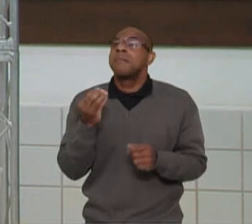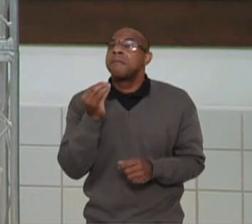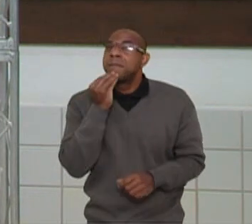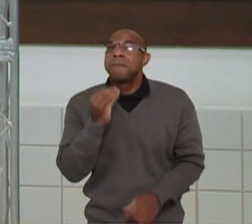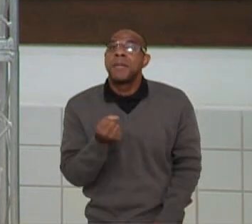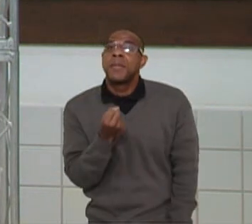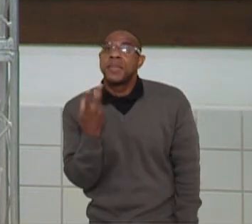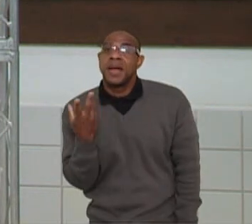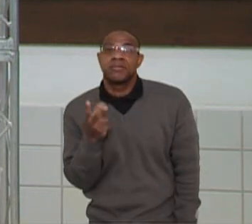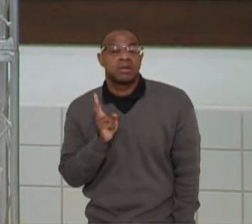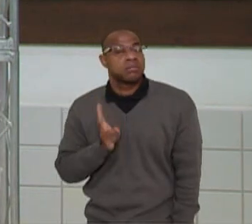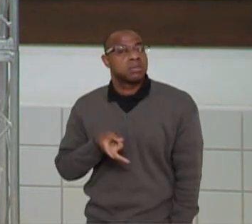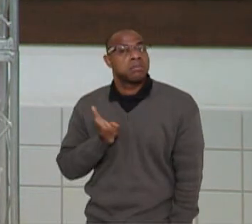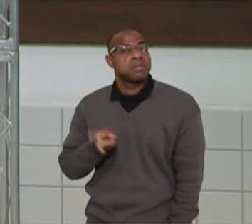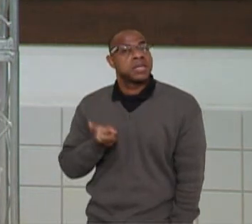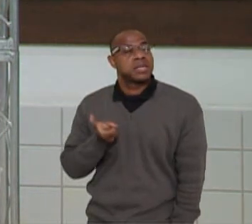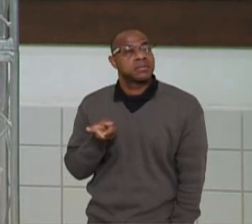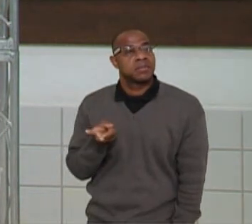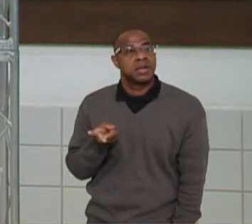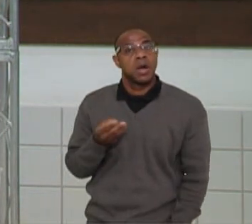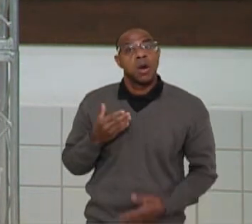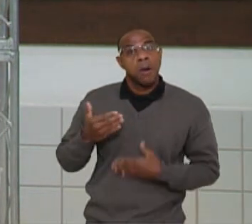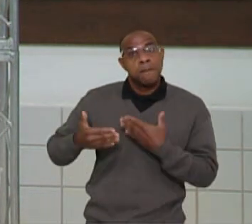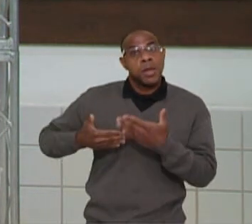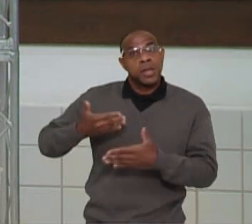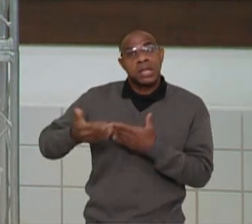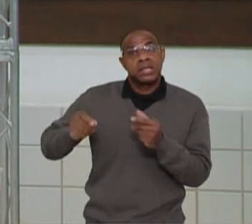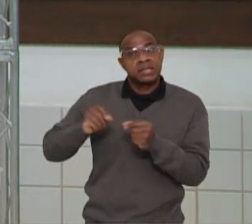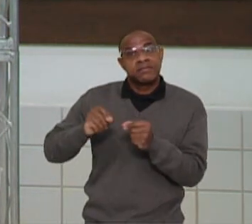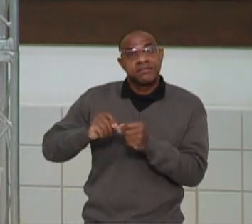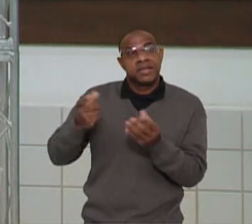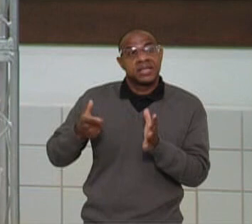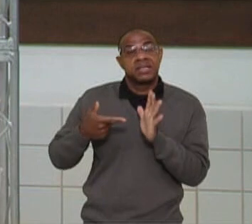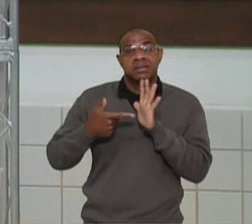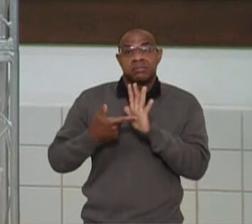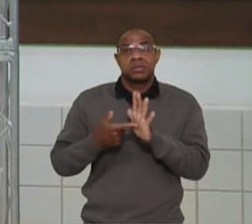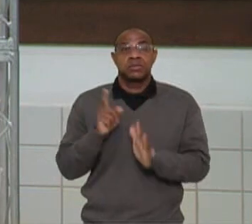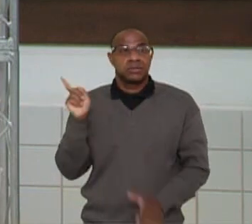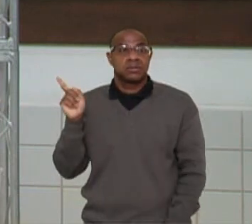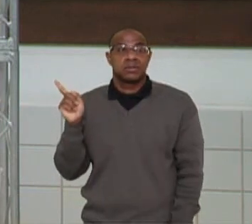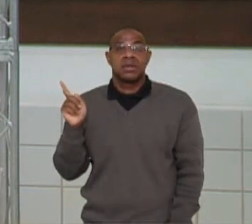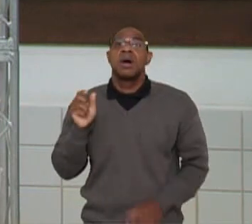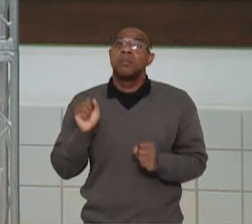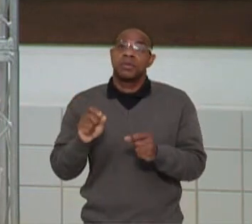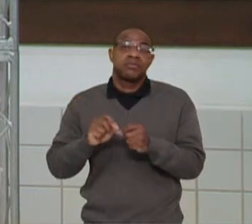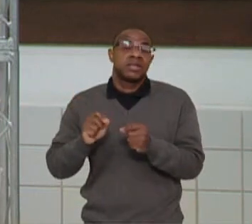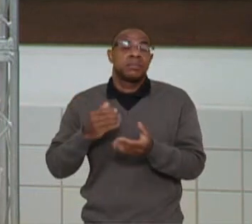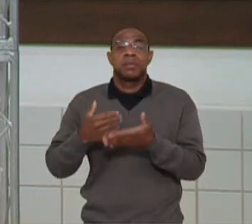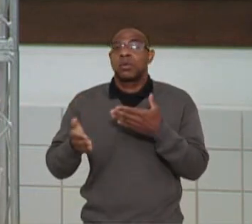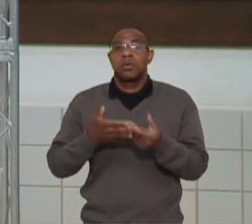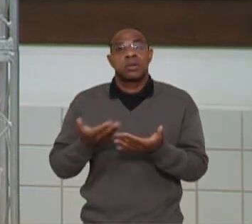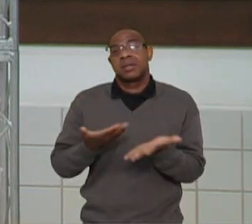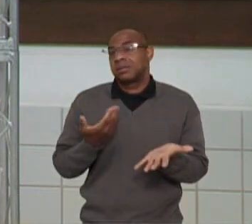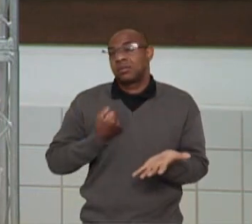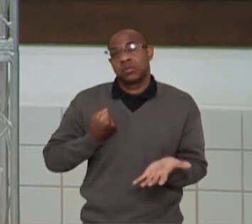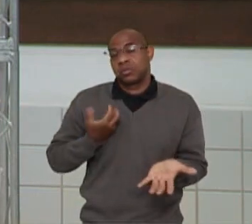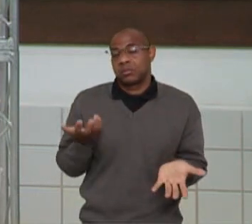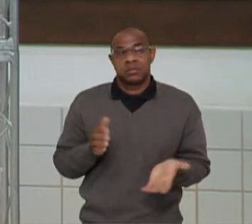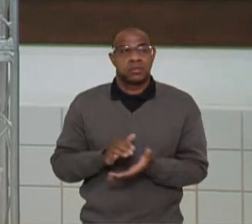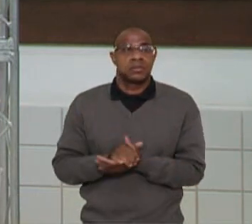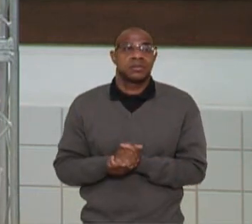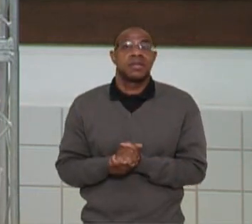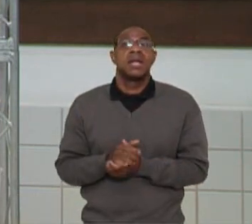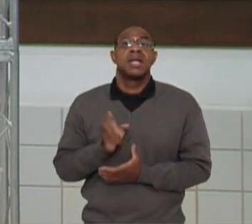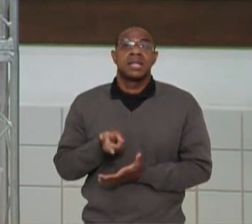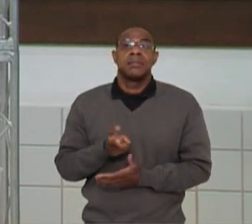mesmas. Então, o processo que eu fiz para aquele número que eu escolhi em particular, eu posso fazer para qualquer um deles. E eu sempre vou ter o